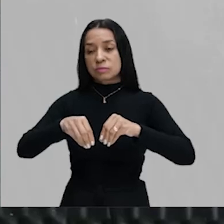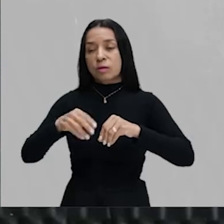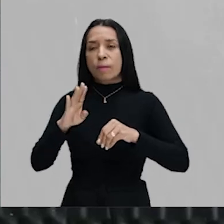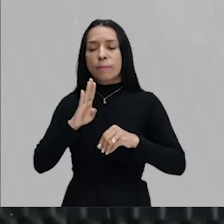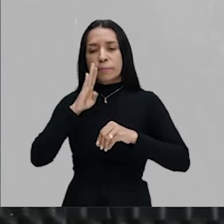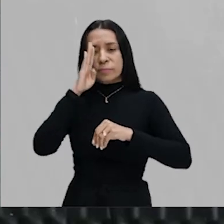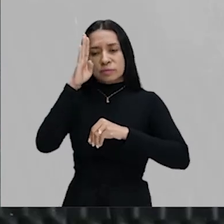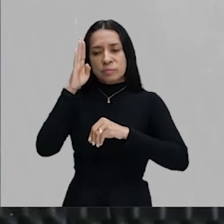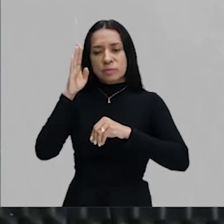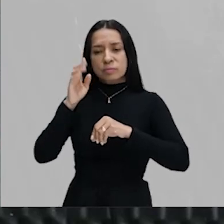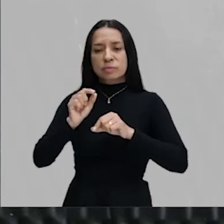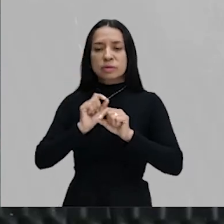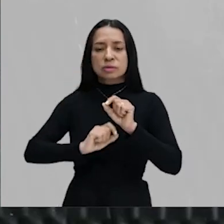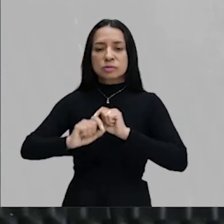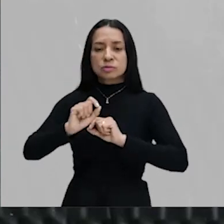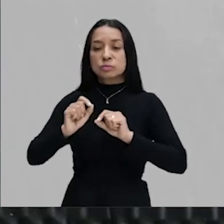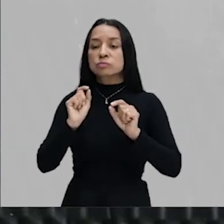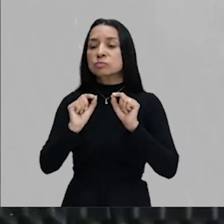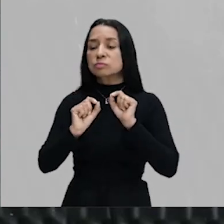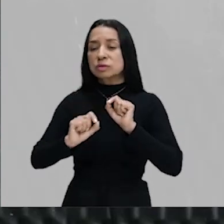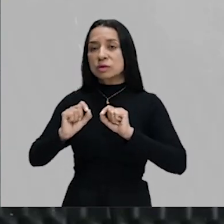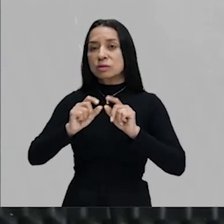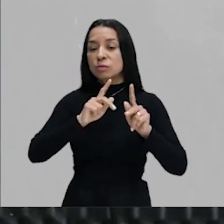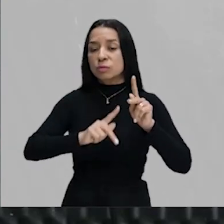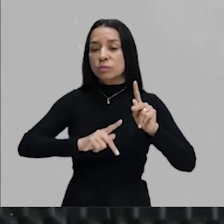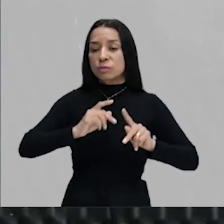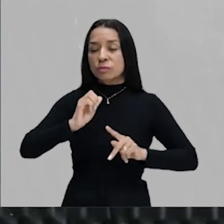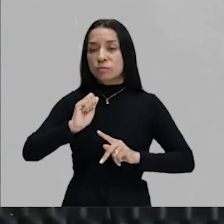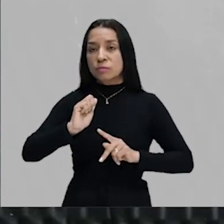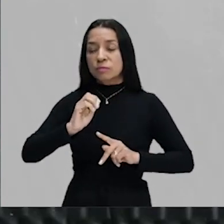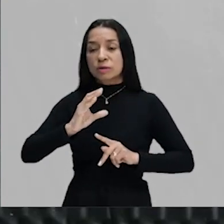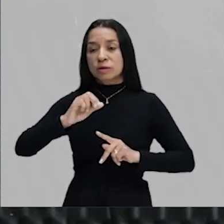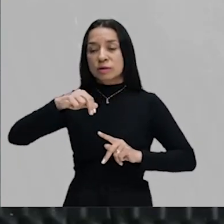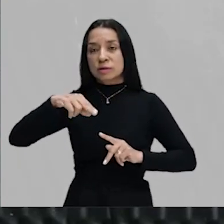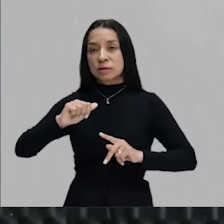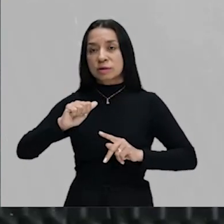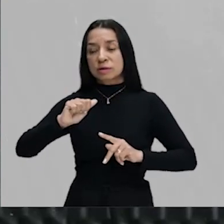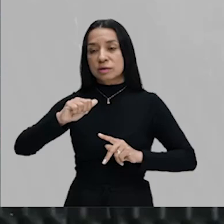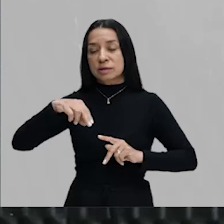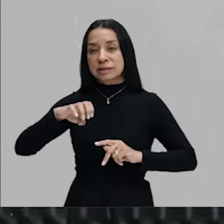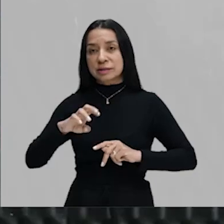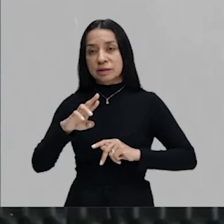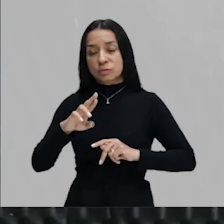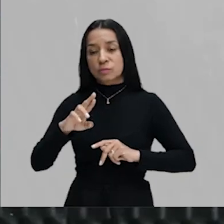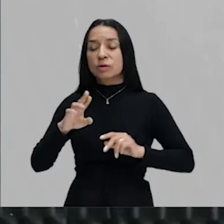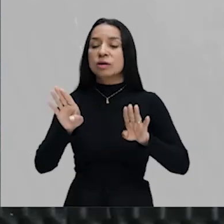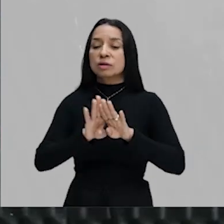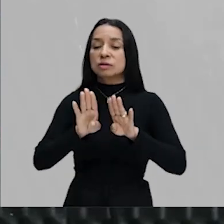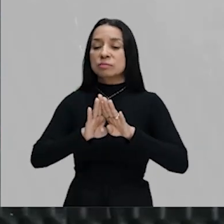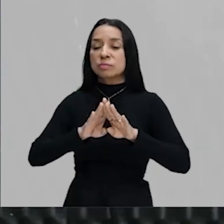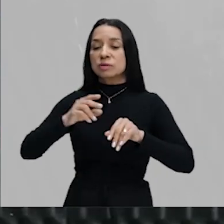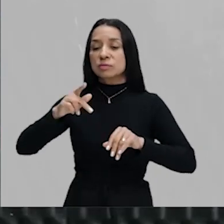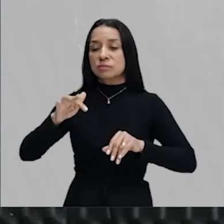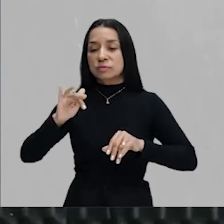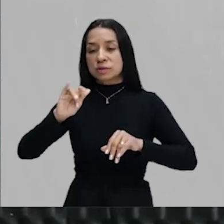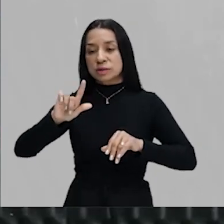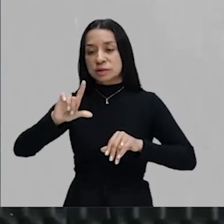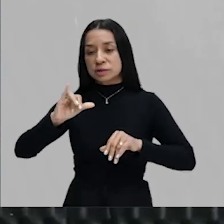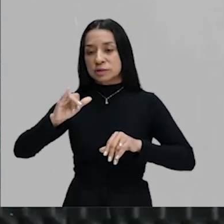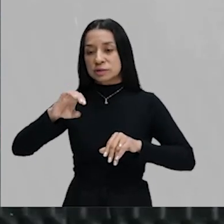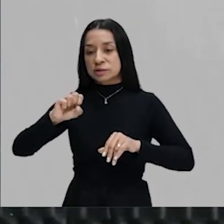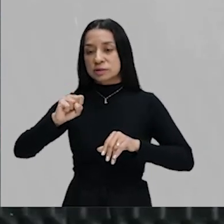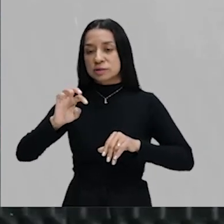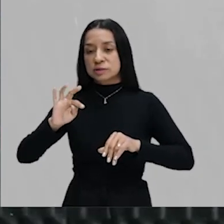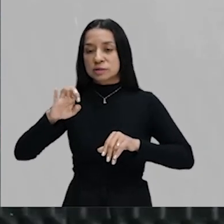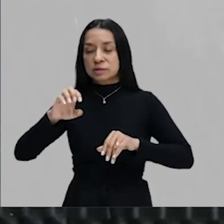e filisteus. E a história hebraica é uma história marcada também por conquistas. Ou